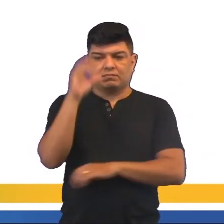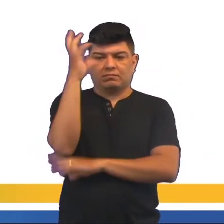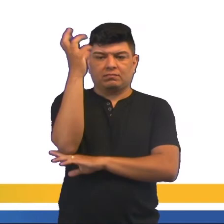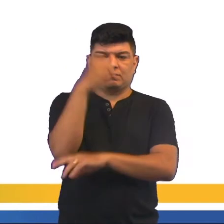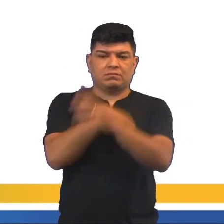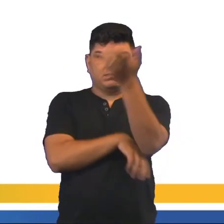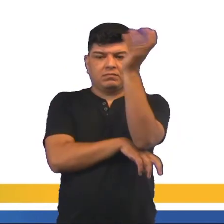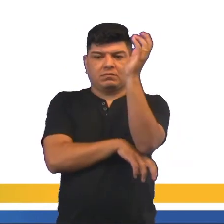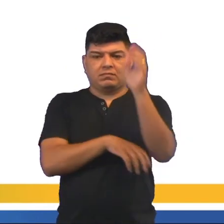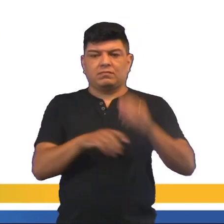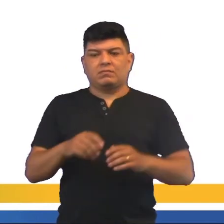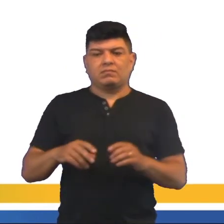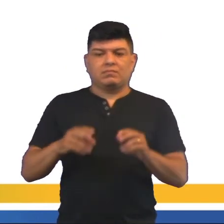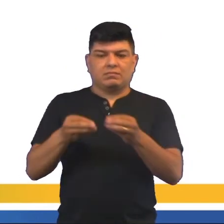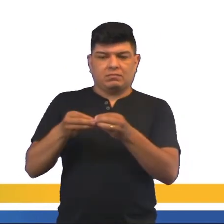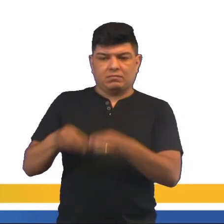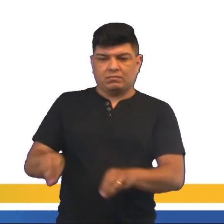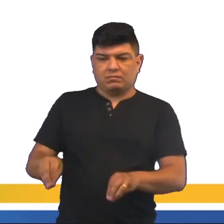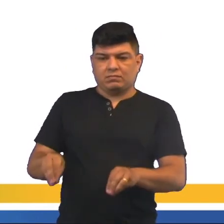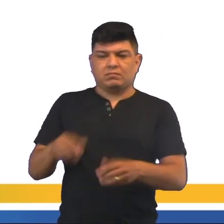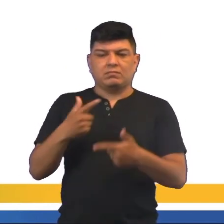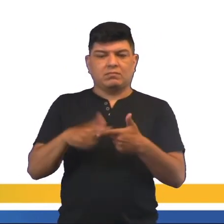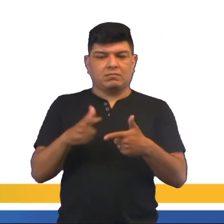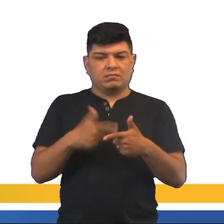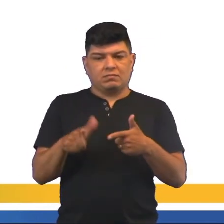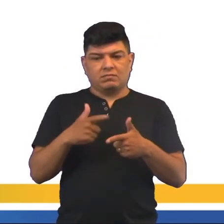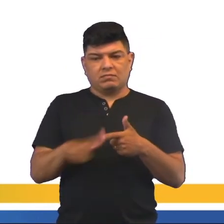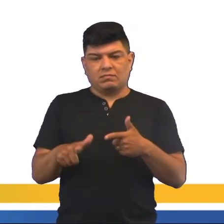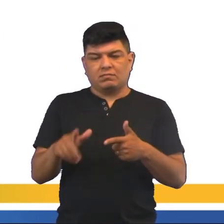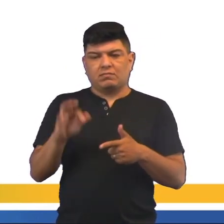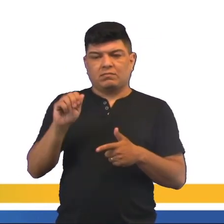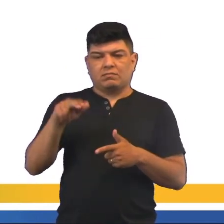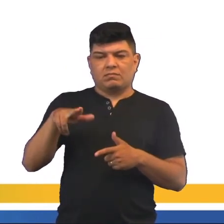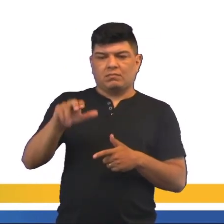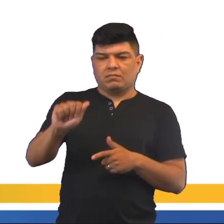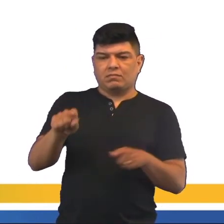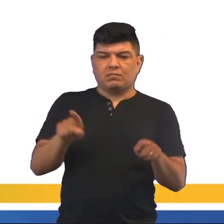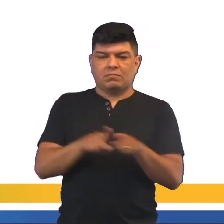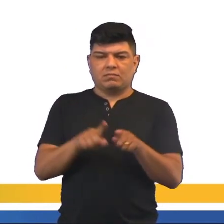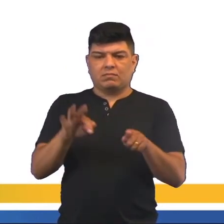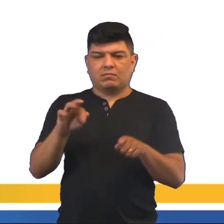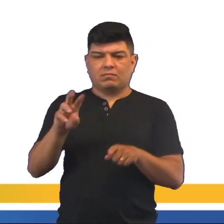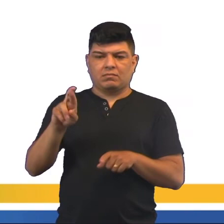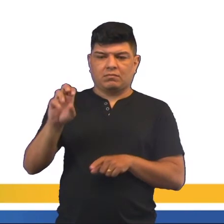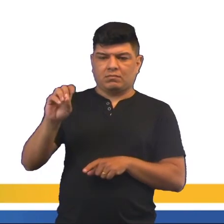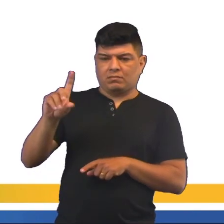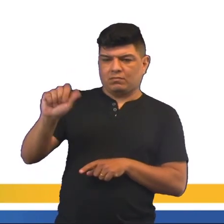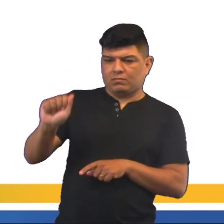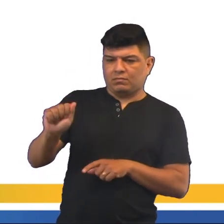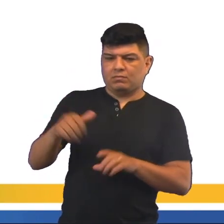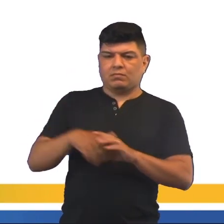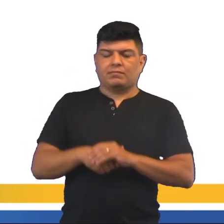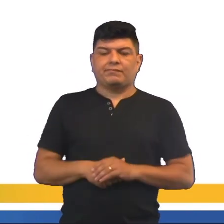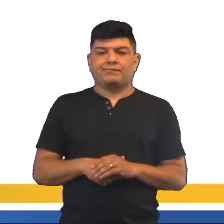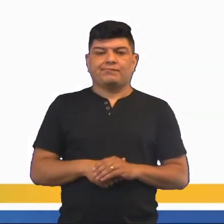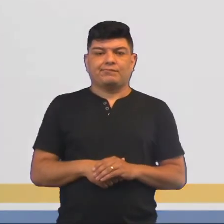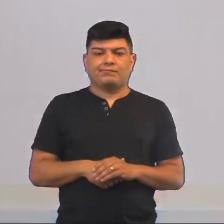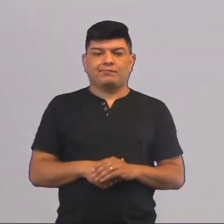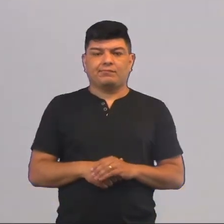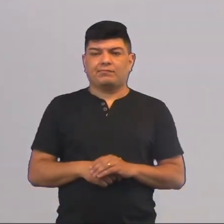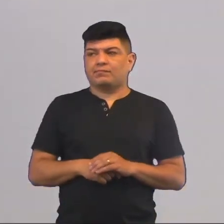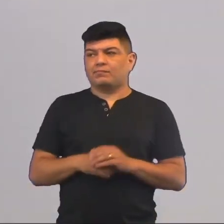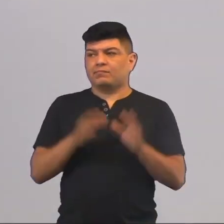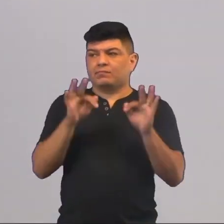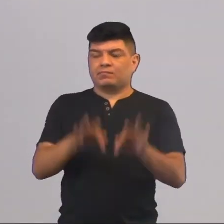ambiental não acabe prejudicando, trazendo impactos para a fauna e também para a flora local. E aí, para a